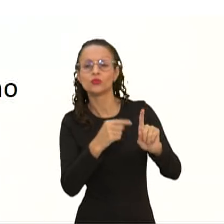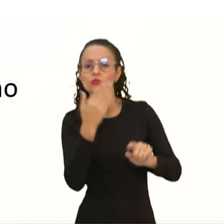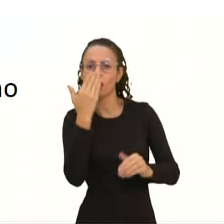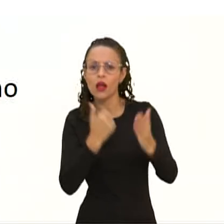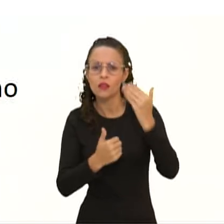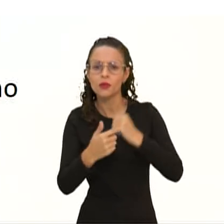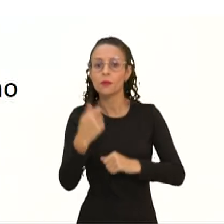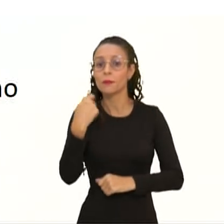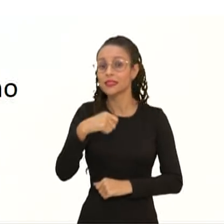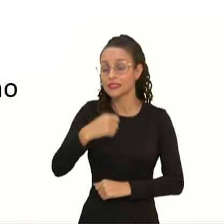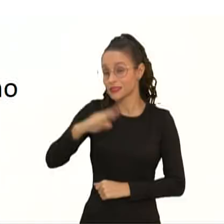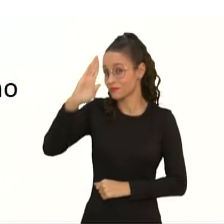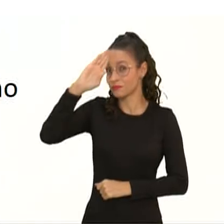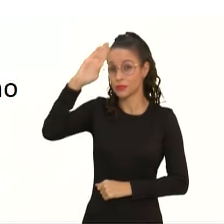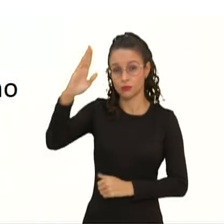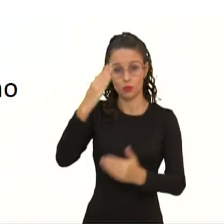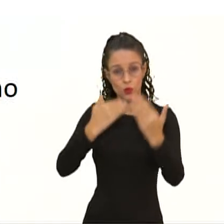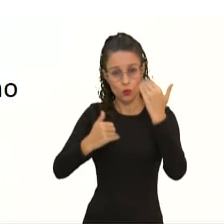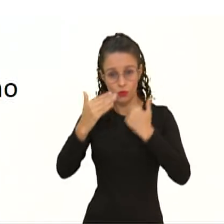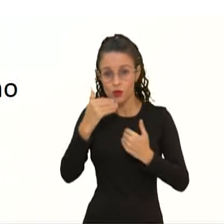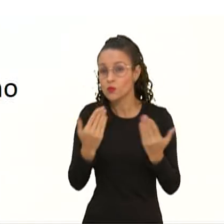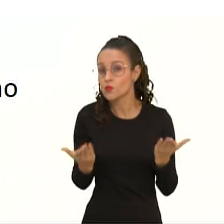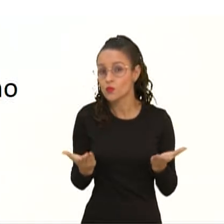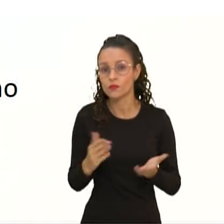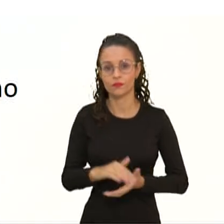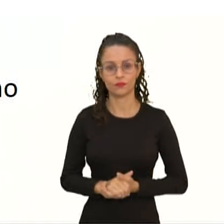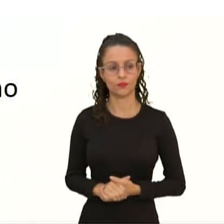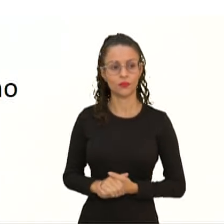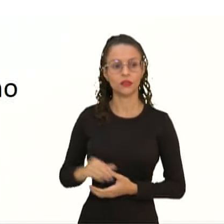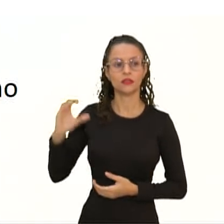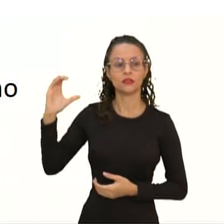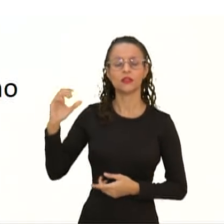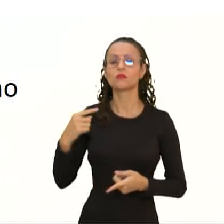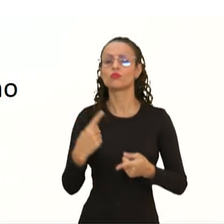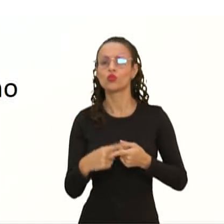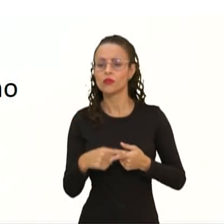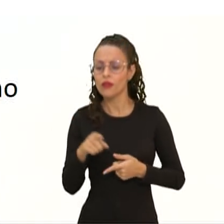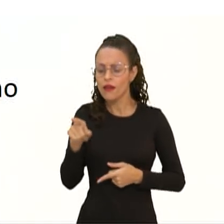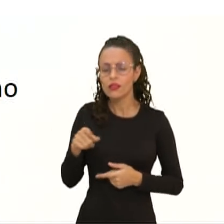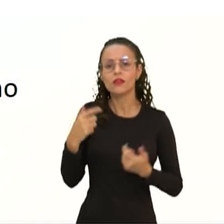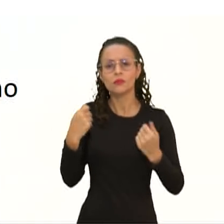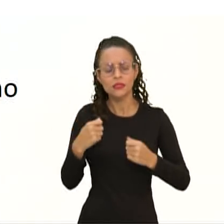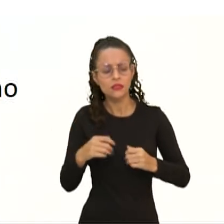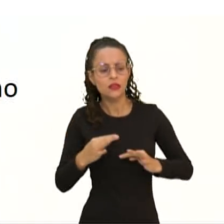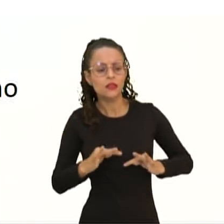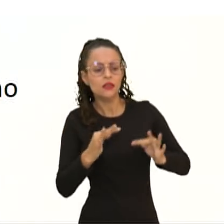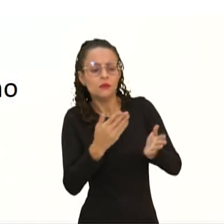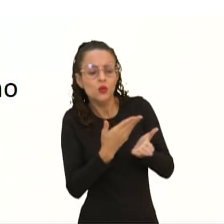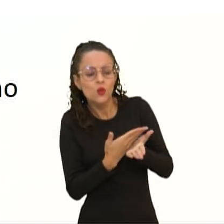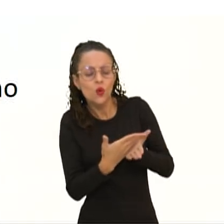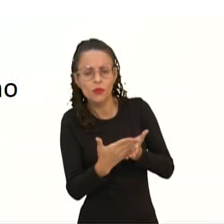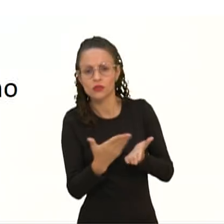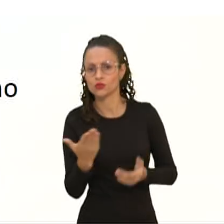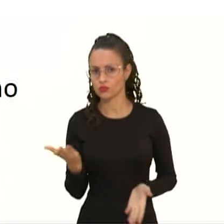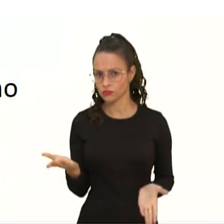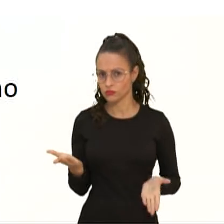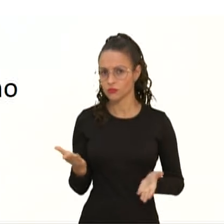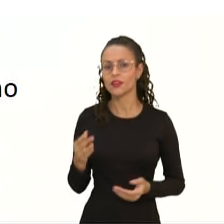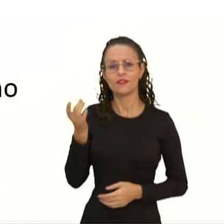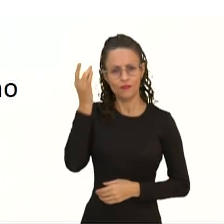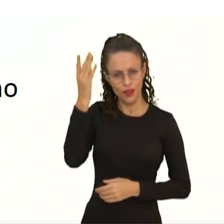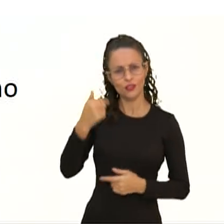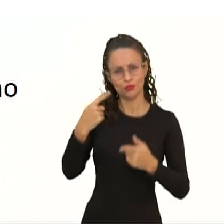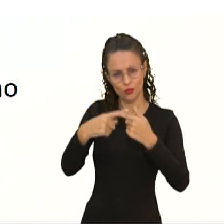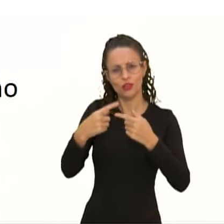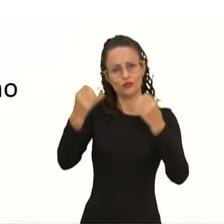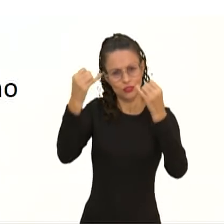na sua alimentação? E por que é importante ela tratar esse problema ainda no início? Tá bem fácil, porque a gente acabou de